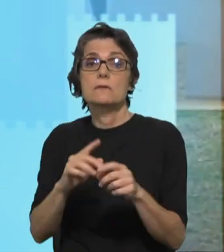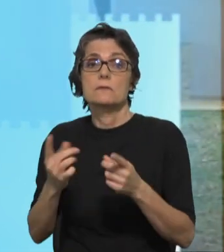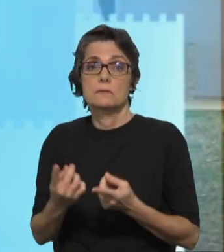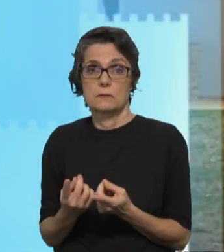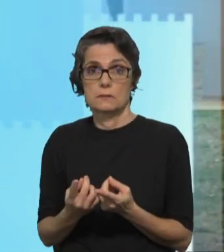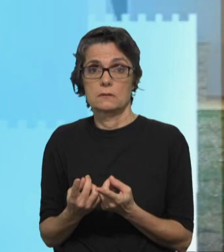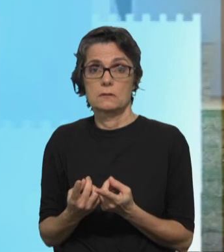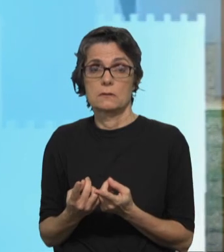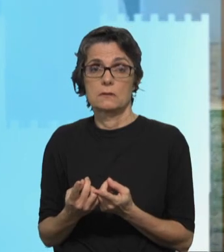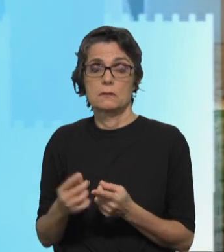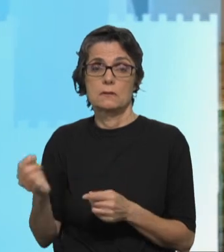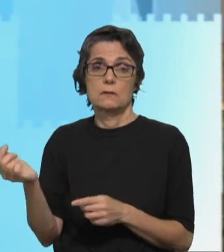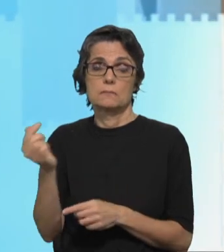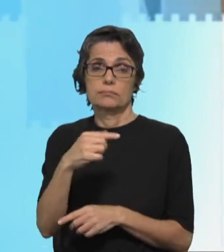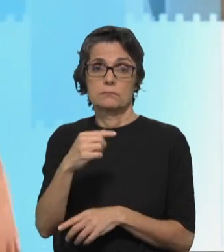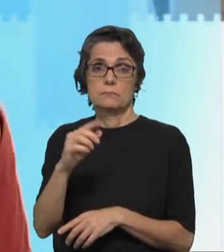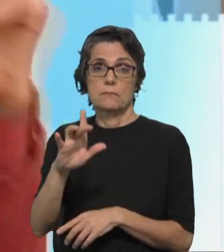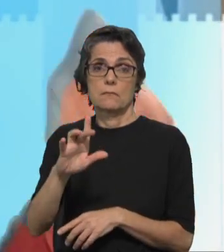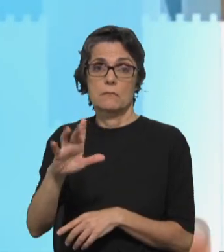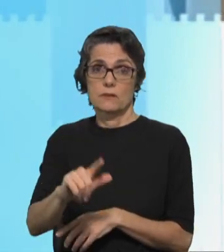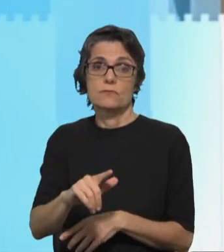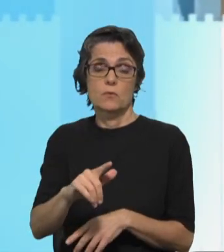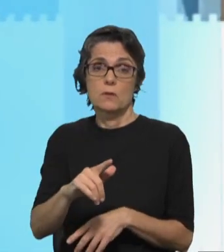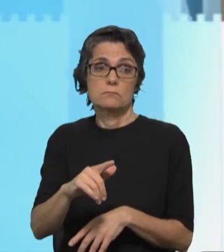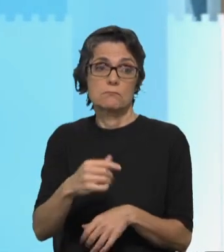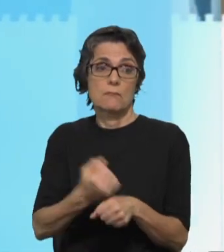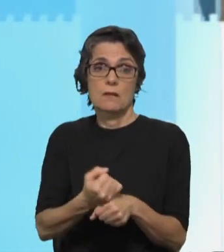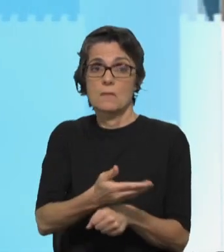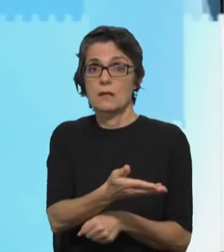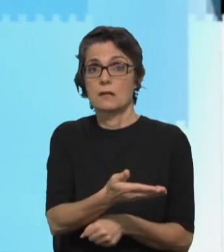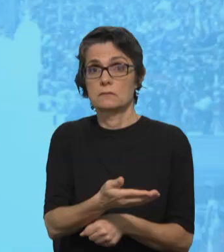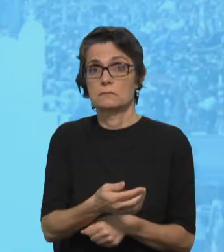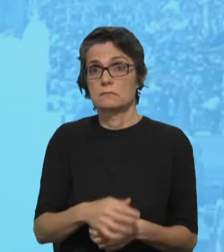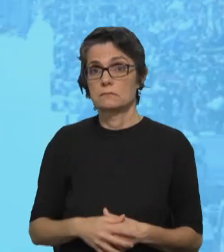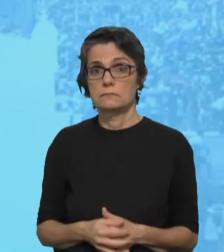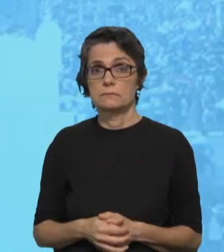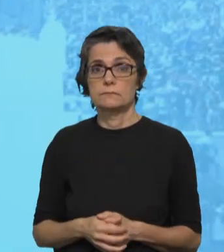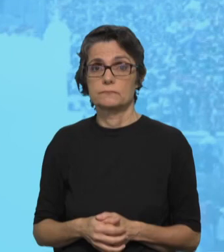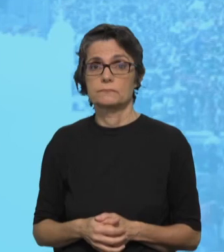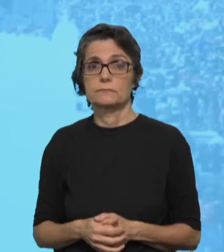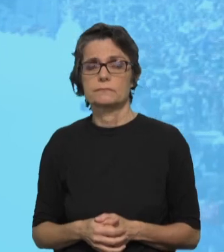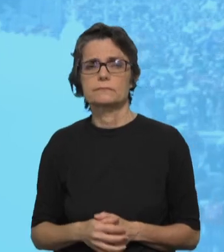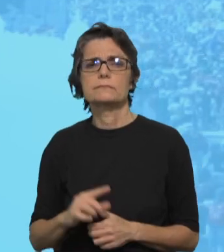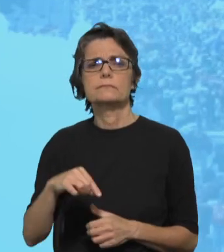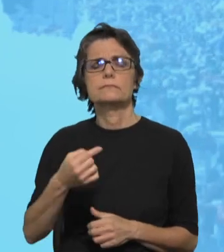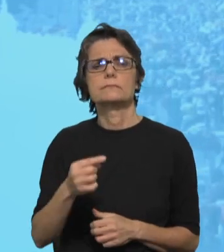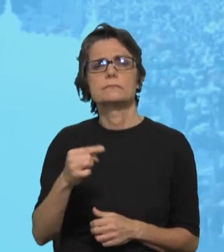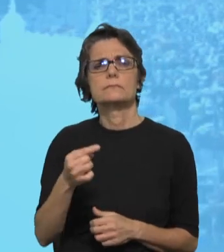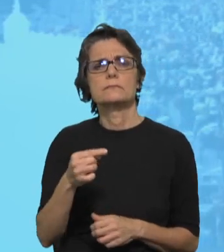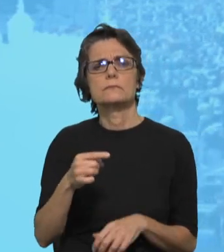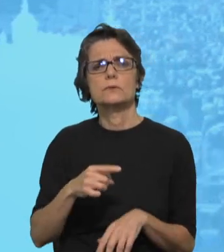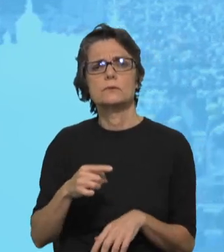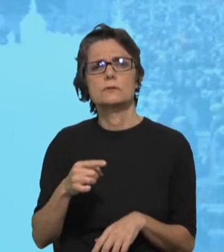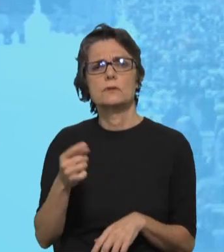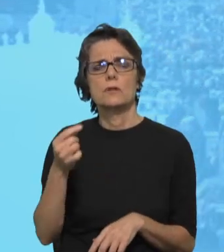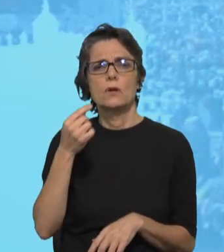para Lisboa, eram criadas de servir, diríamos. A dado momento conheceu também uma mulher muito significativa,